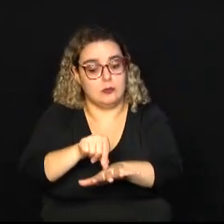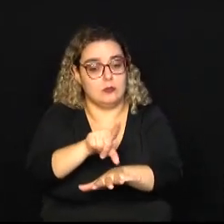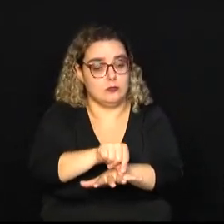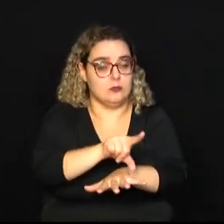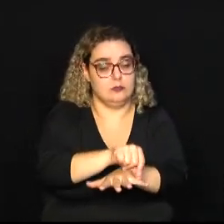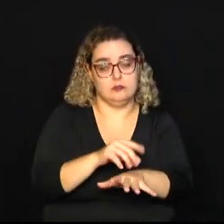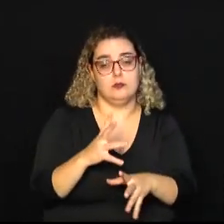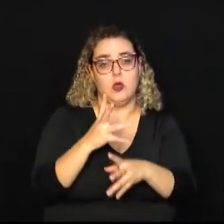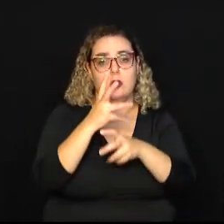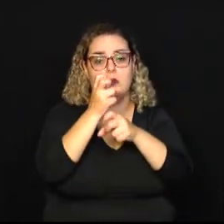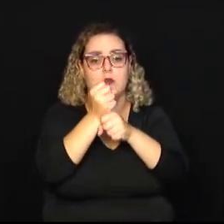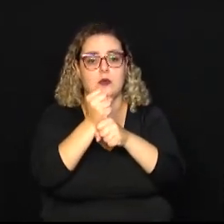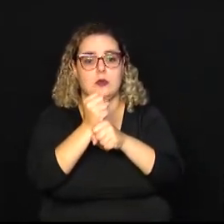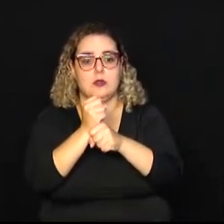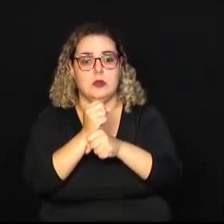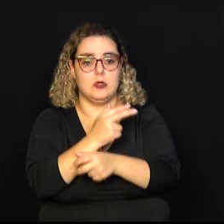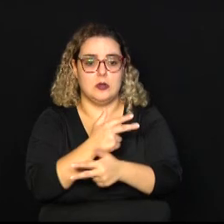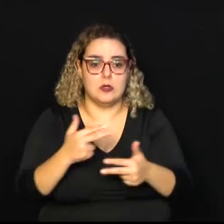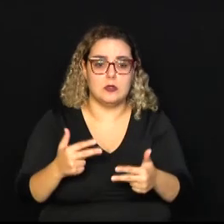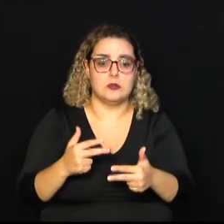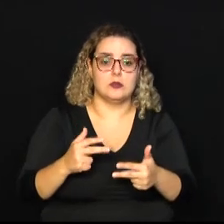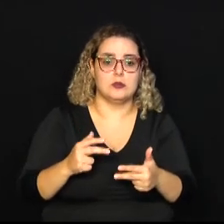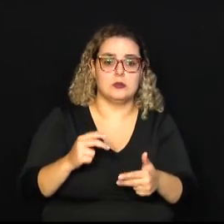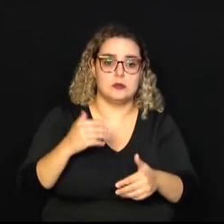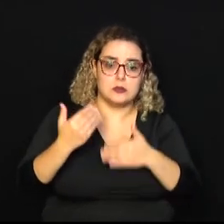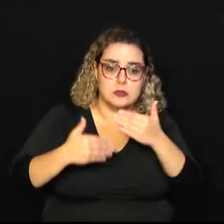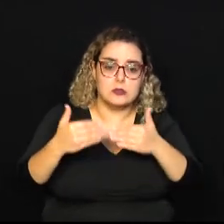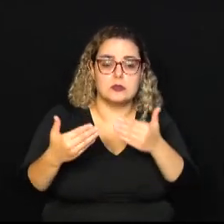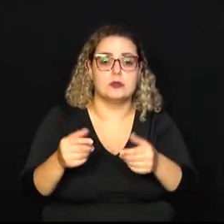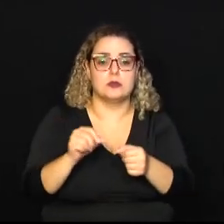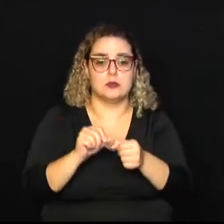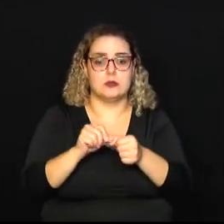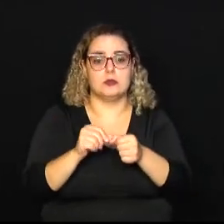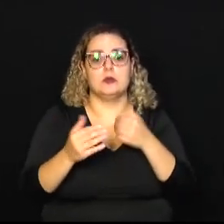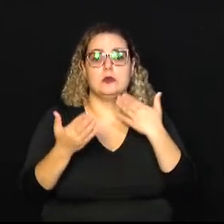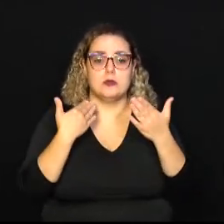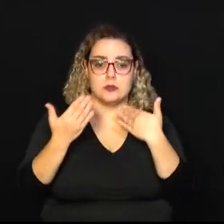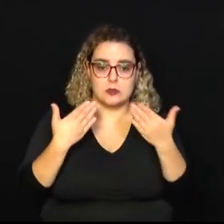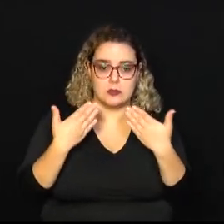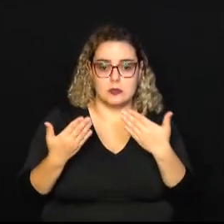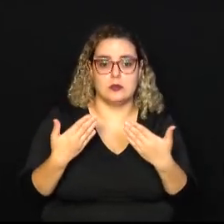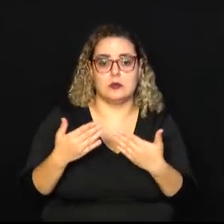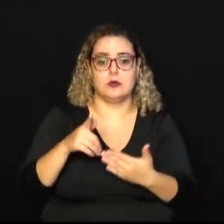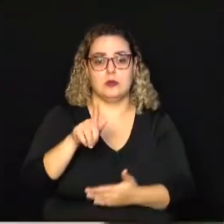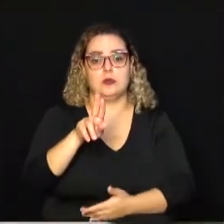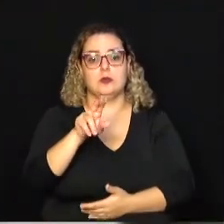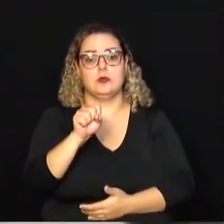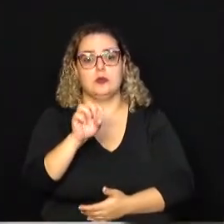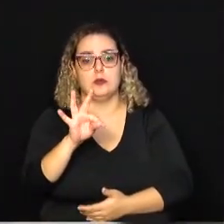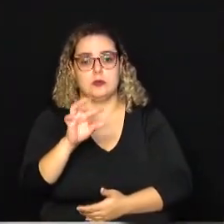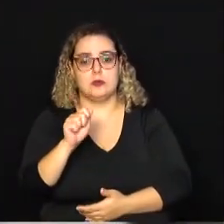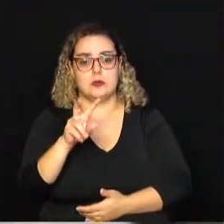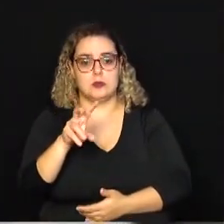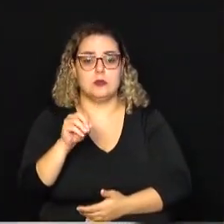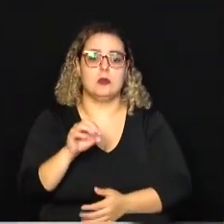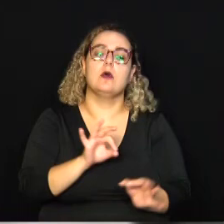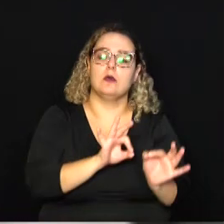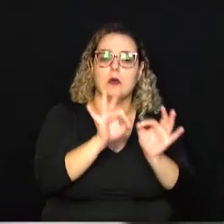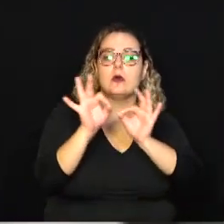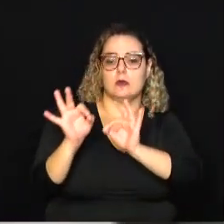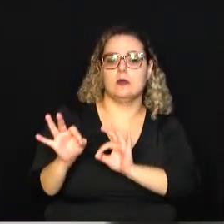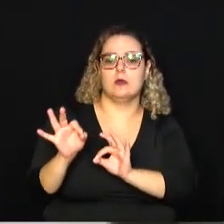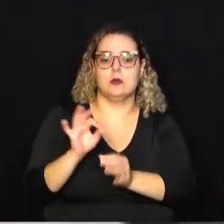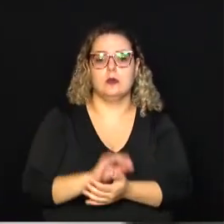fortalecer as coisas que estão sendo feitas que podem ajudar. Eu acho que dialogando com o Gustavo, fico feliz de saber que o professor Gustavo acompanhou aqui. O professor